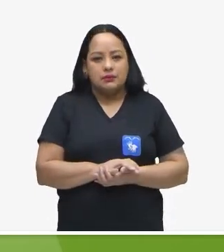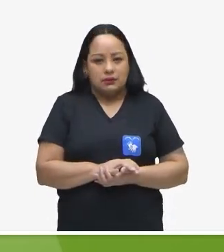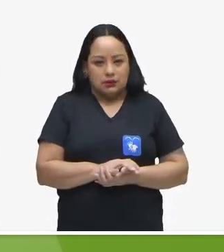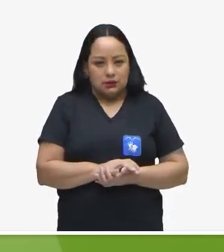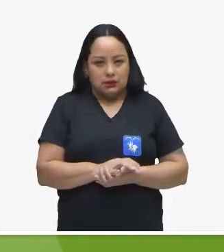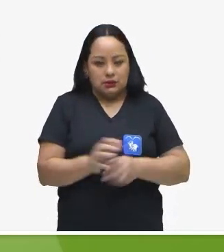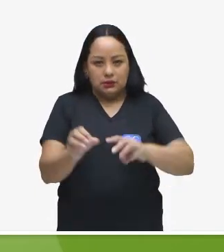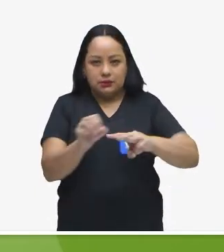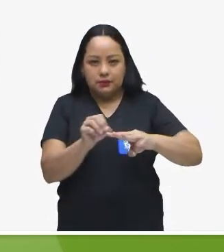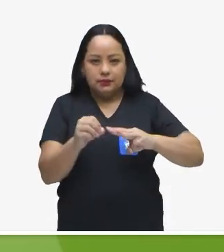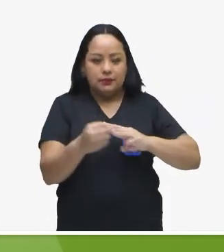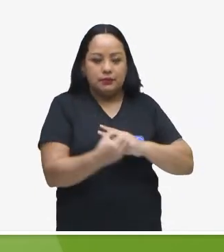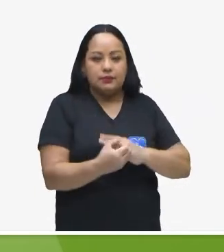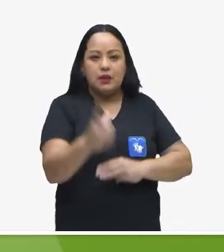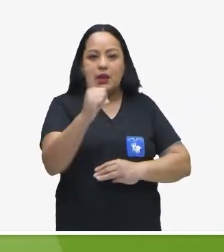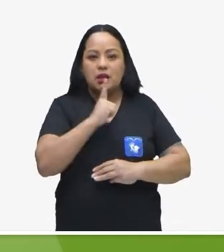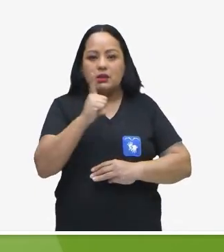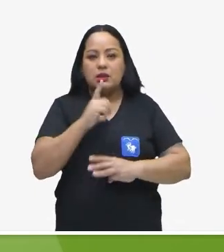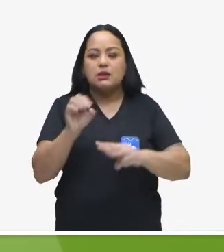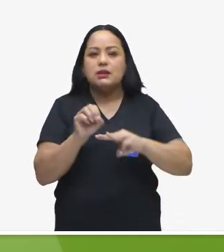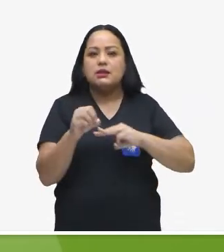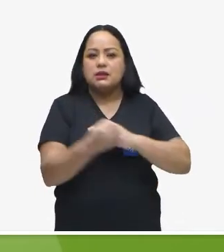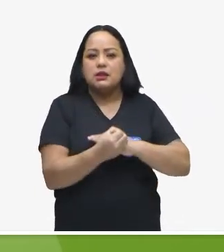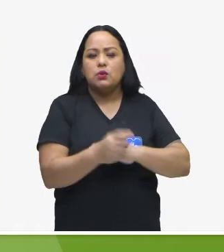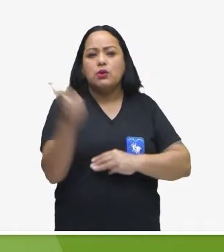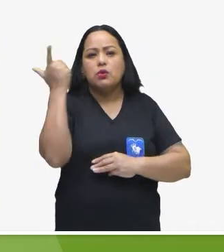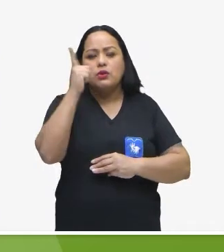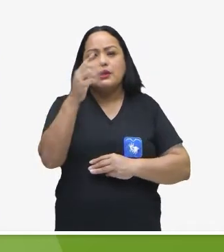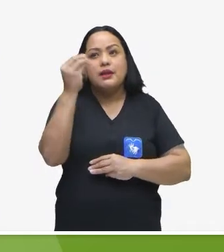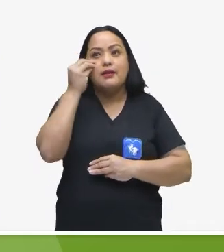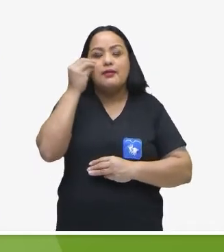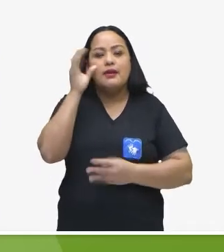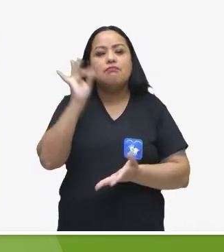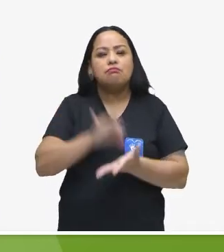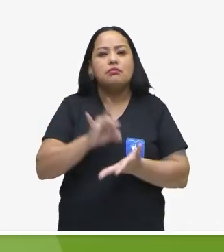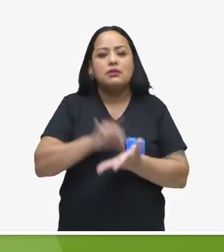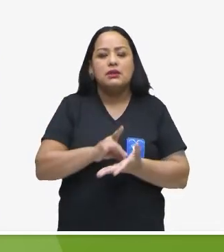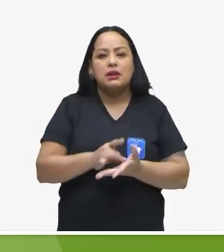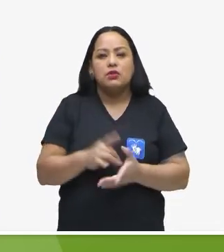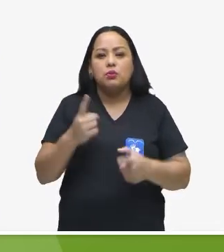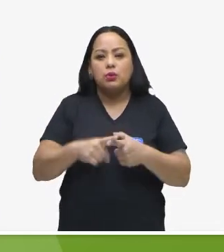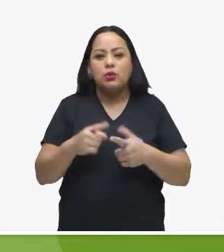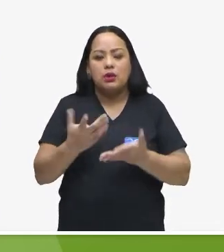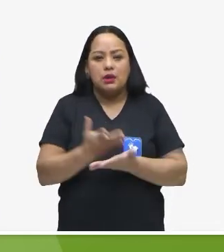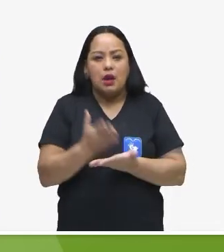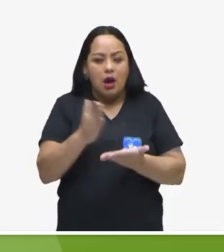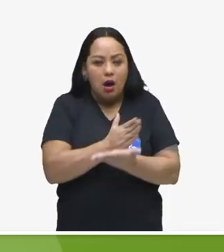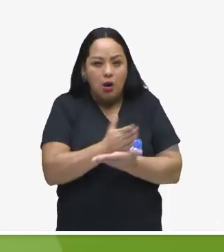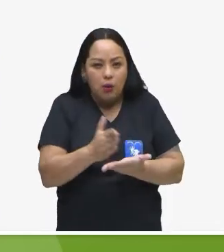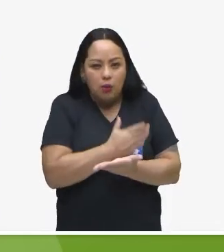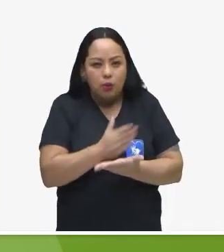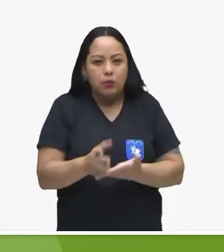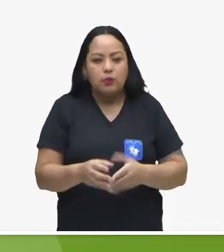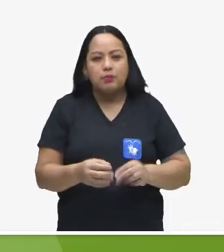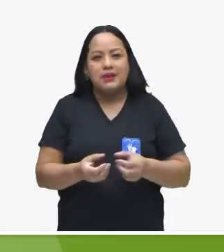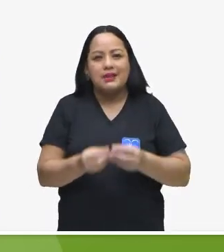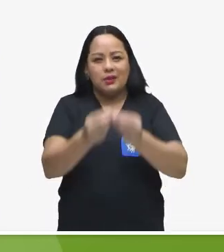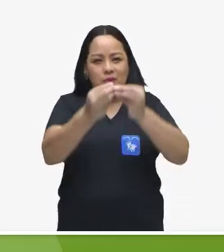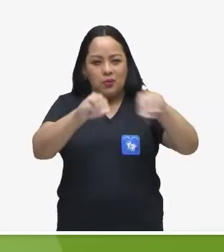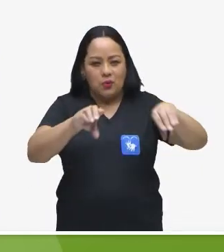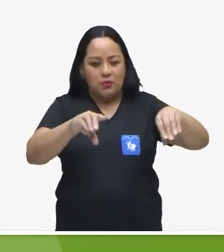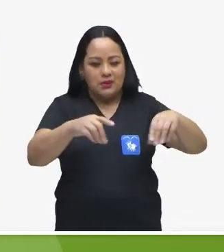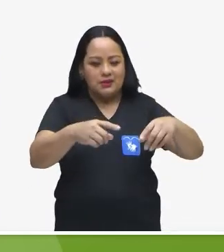as células, né? Tem células que a gente vai conseguir ver a olho nu, que são algumas, como aqui a gema do ovo,